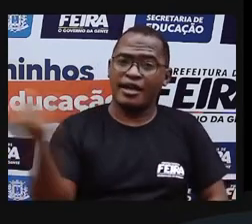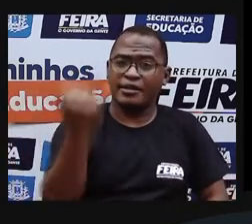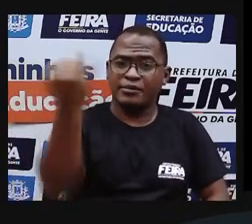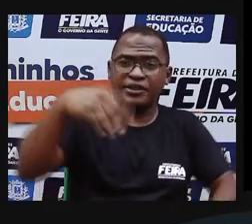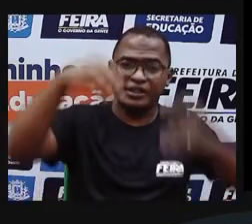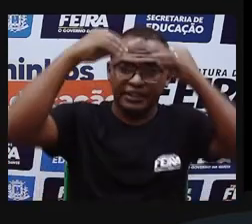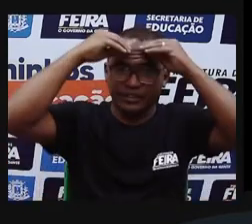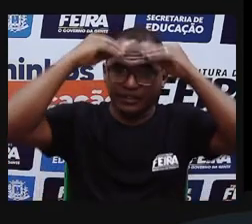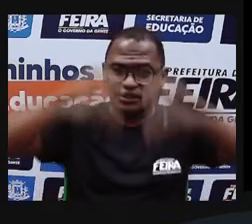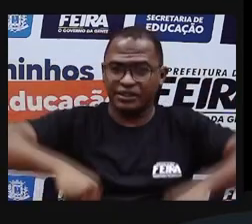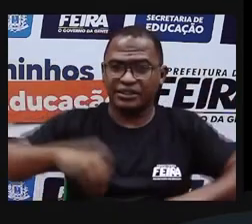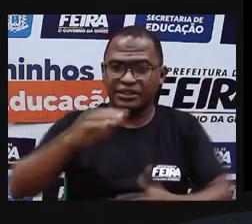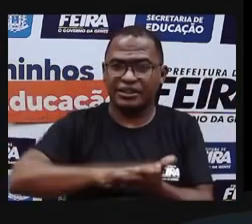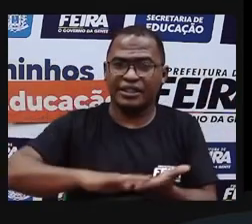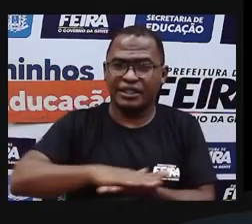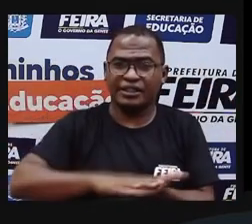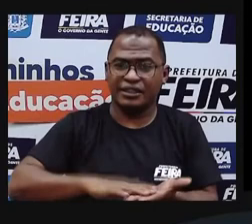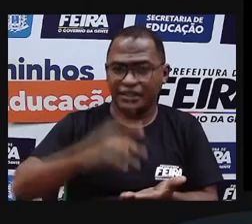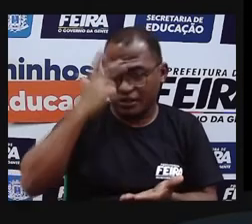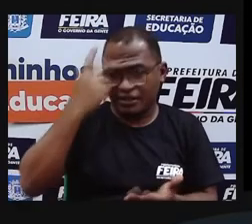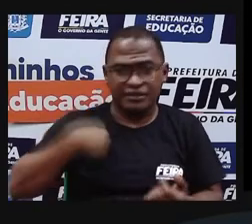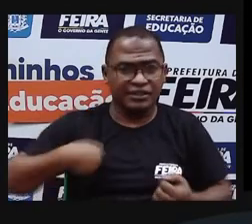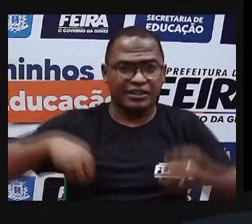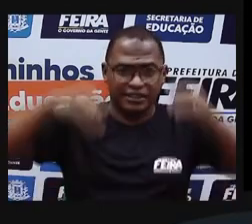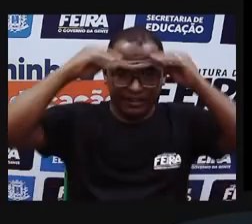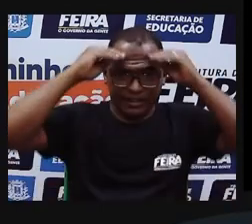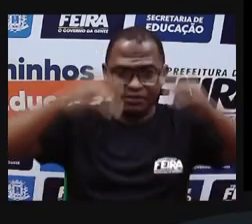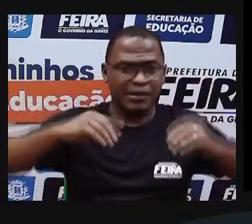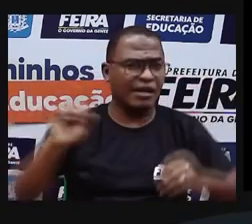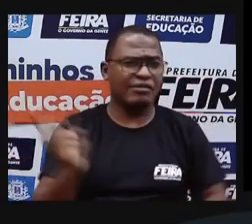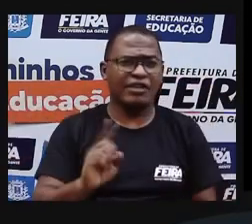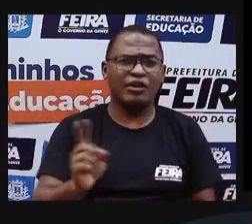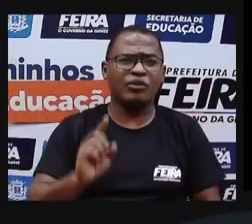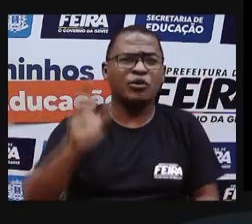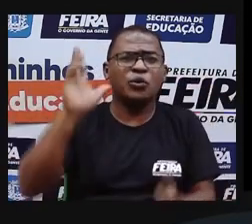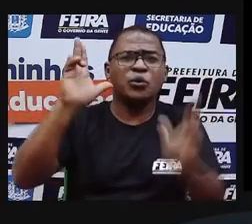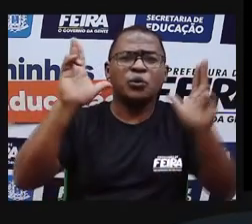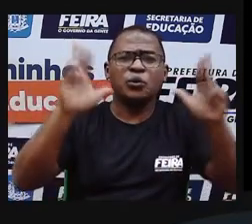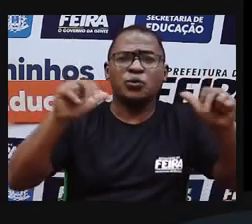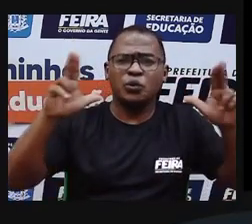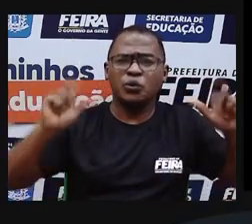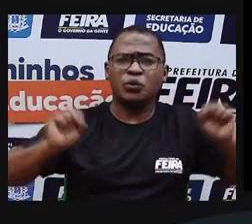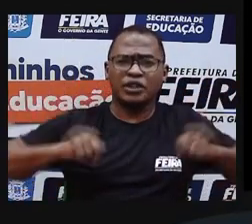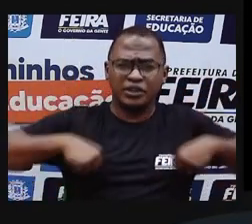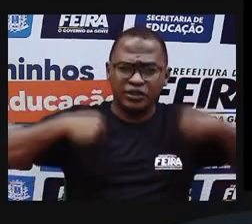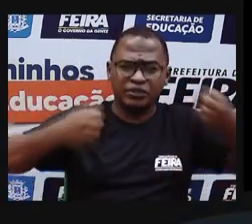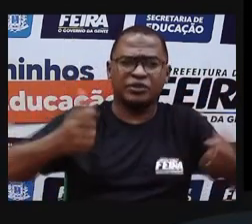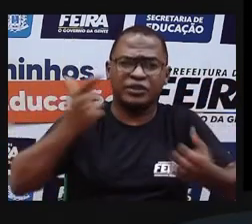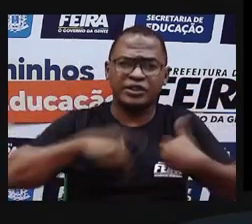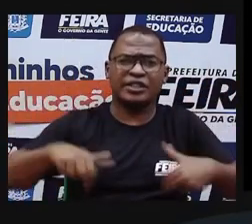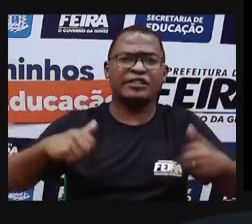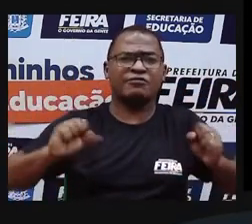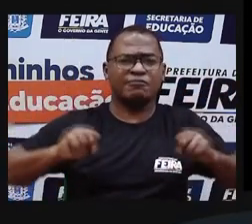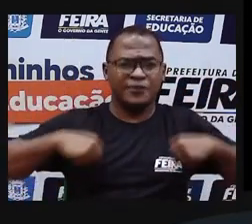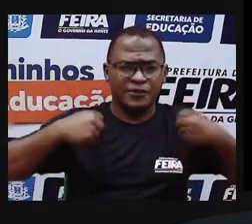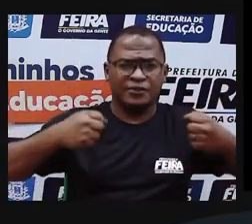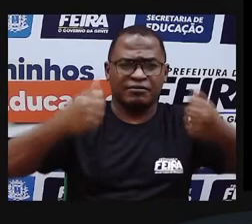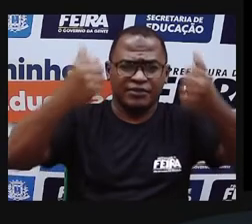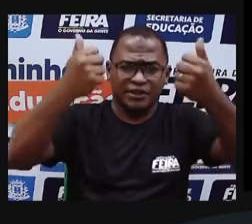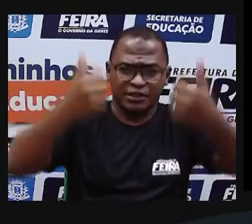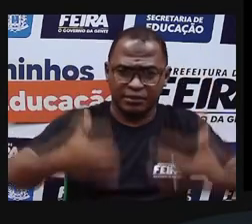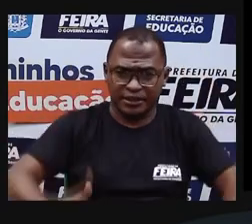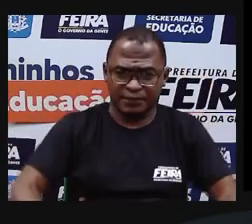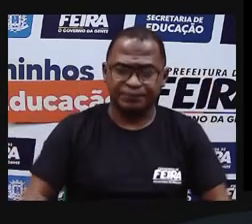mundo diga que não. Mas se vocês acreditarem em vocês, é possível sim. Vamos conhecer um pouquinho da história